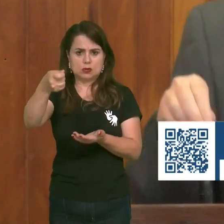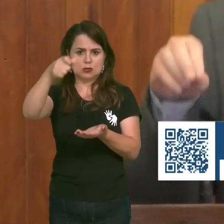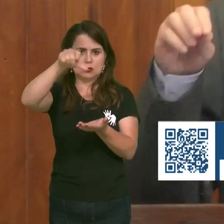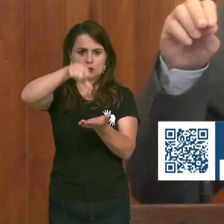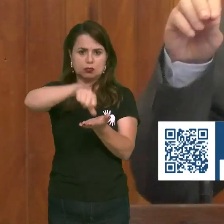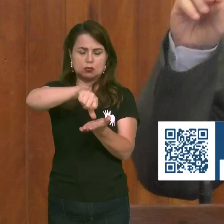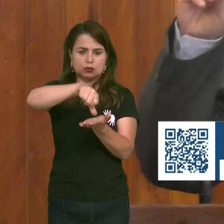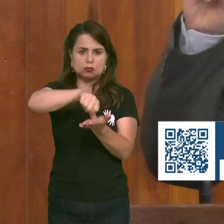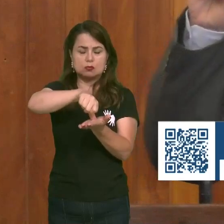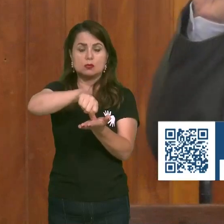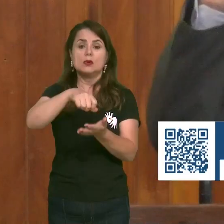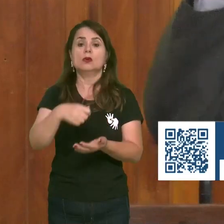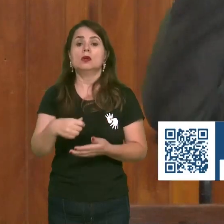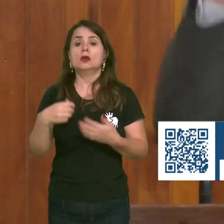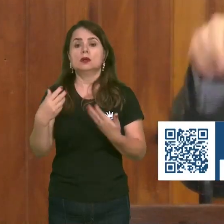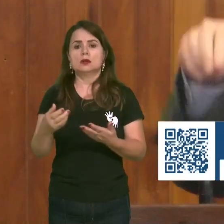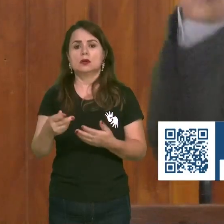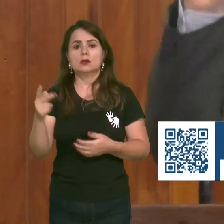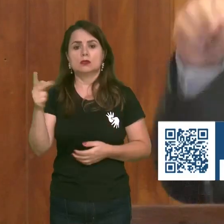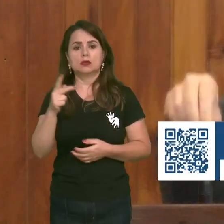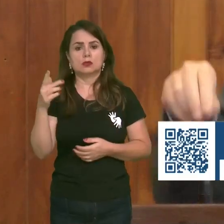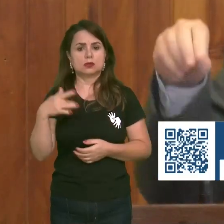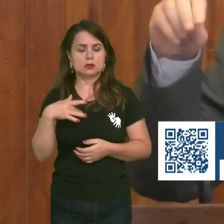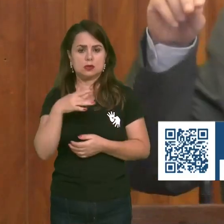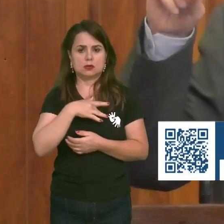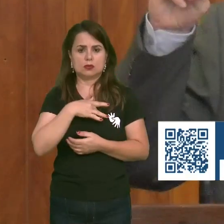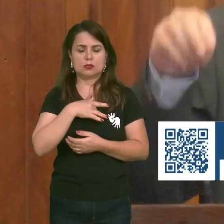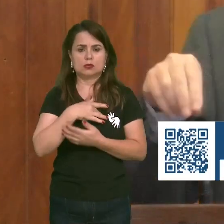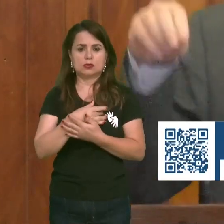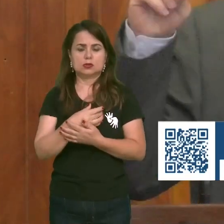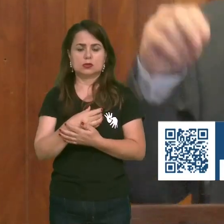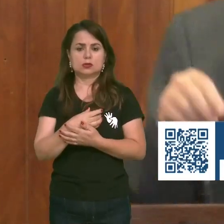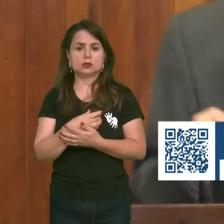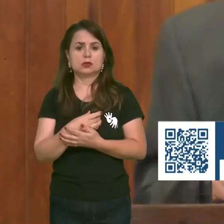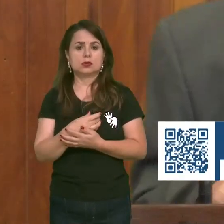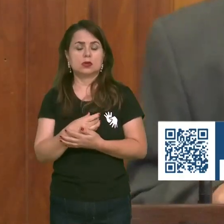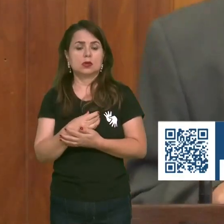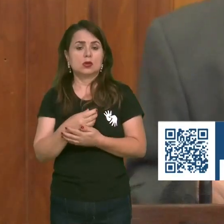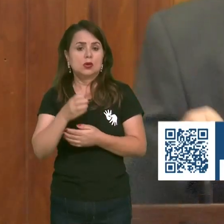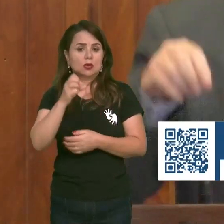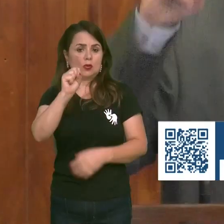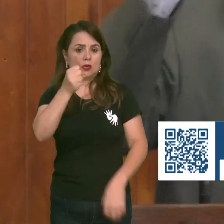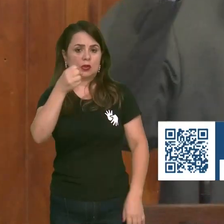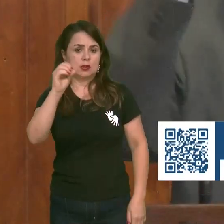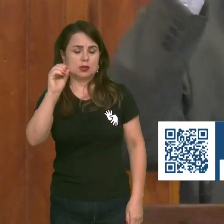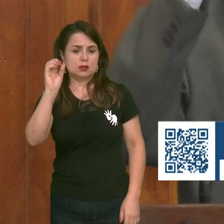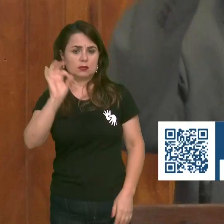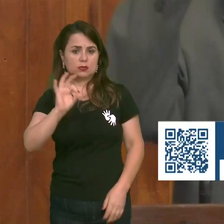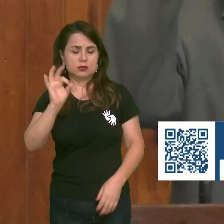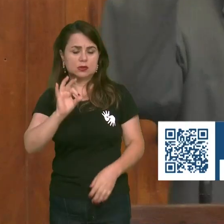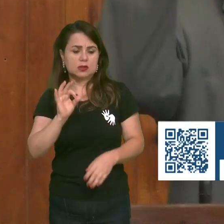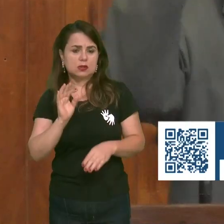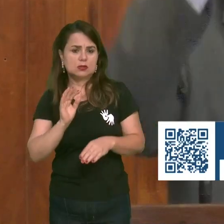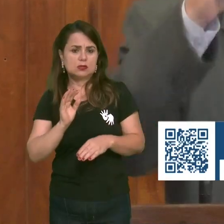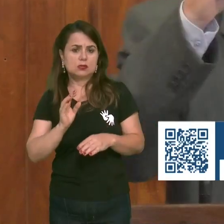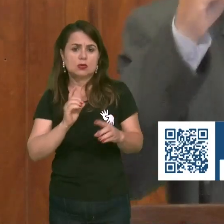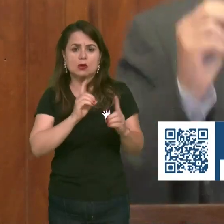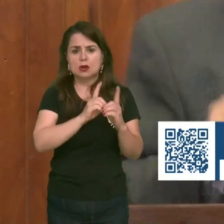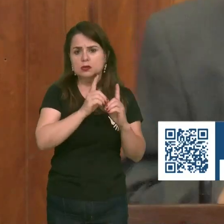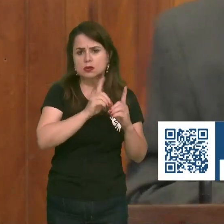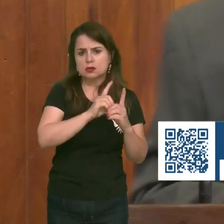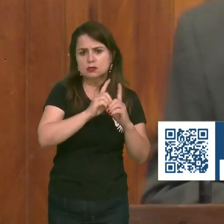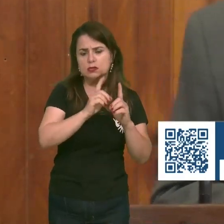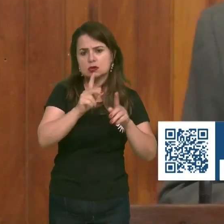tem o objetivo de atender 80% dos problemas de saúde da população a unidade de saúde ela tem de